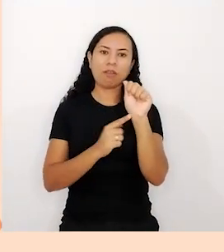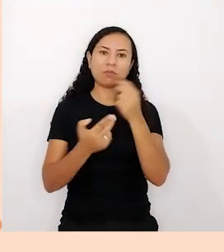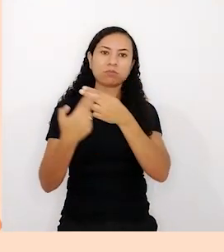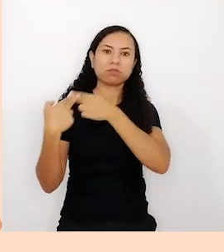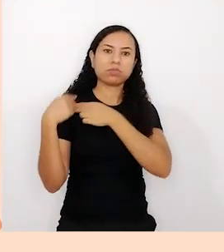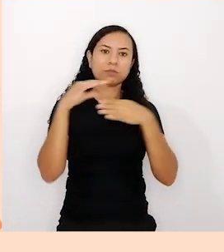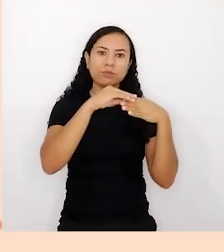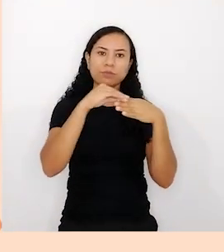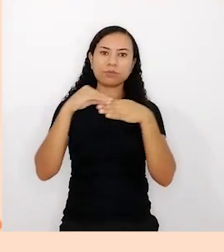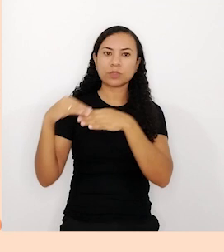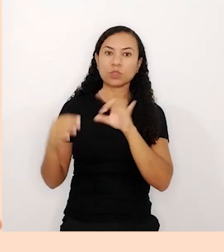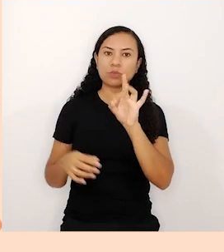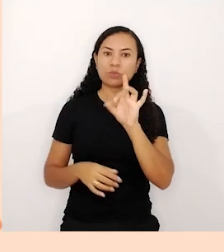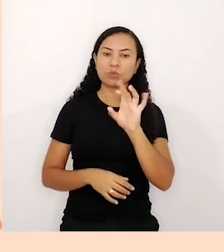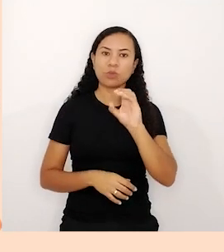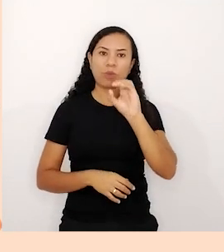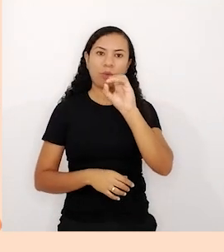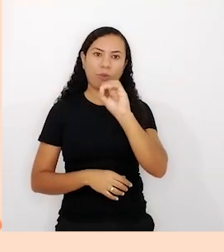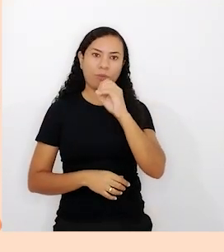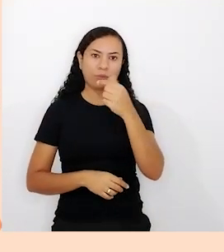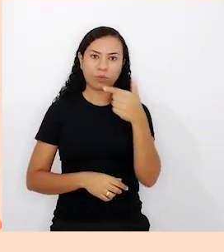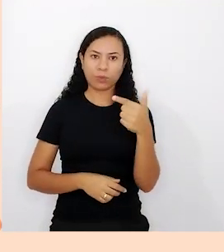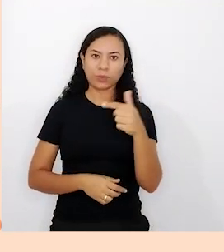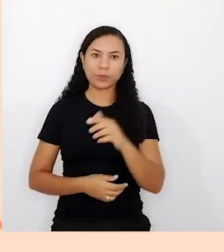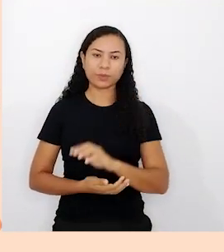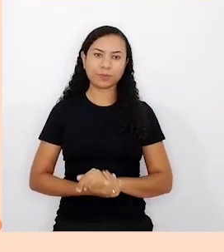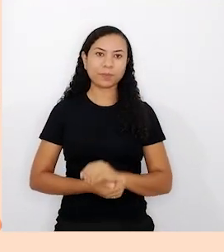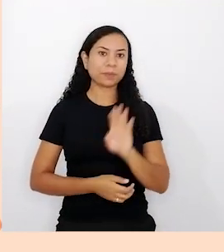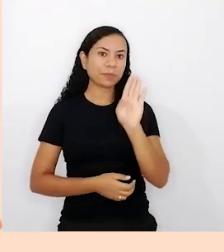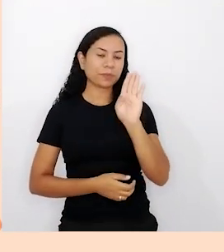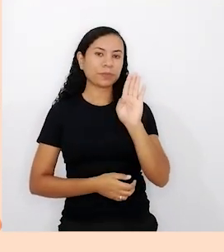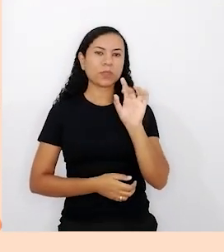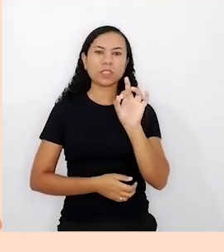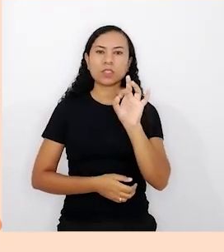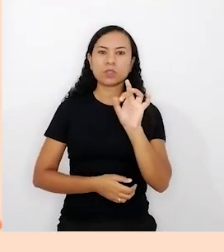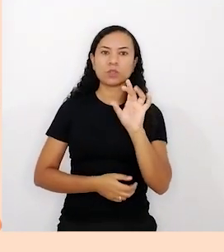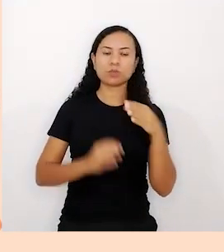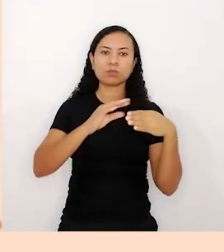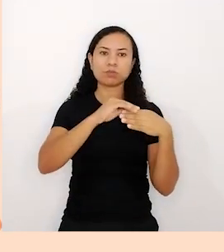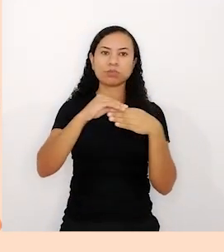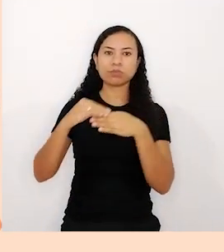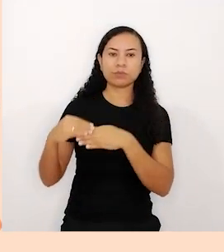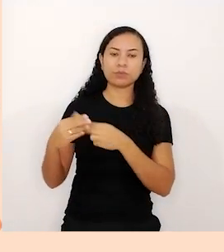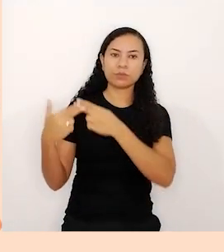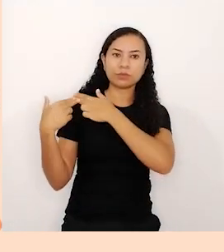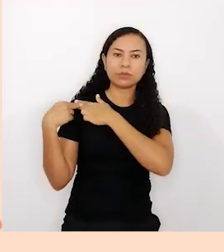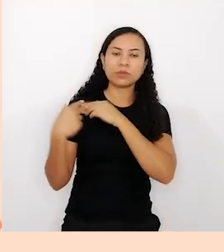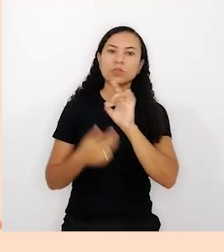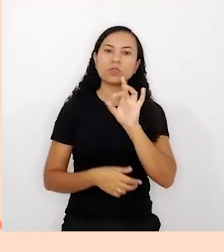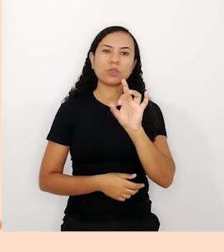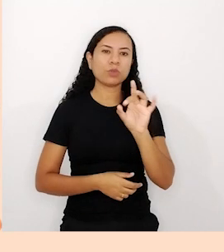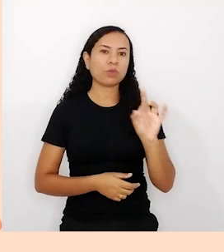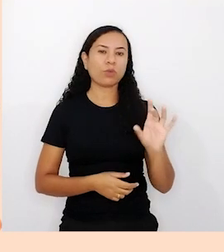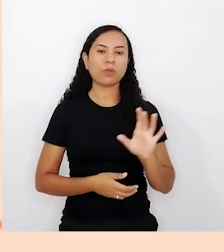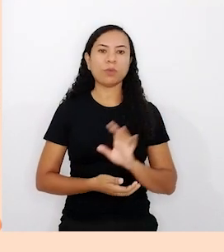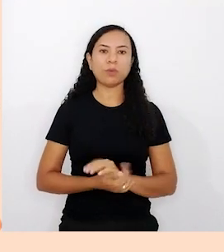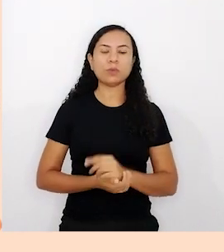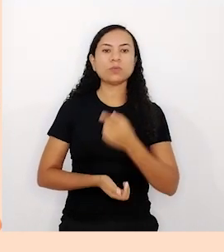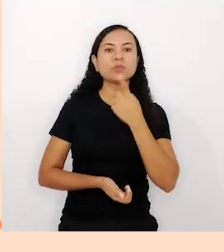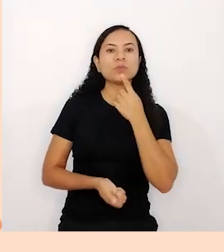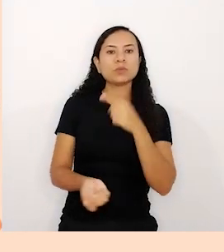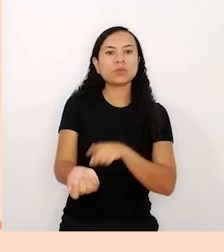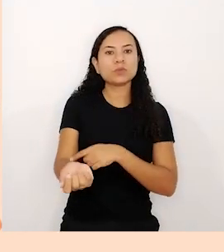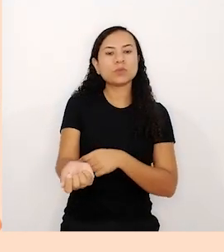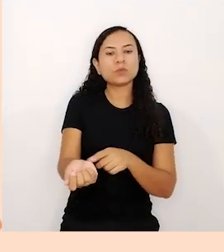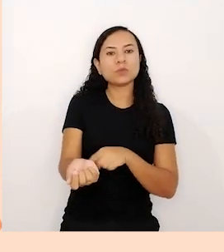exclusivamente sangue oxigenado. Letra B. Atuam transportando exclusivamente sangue rico